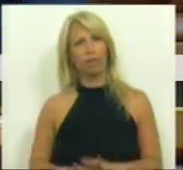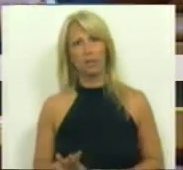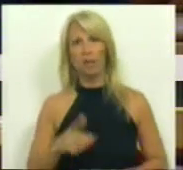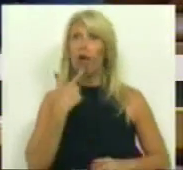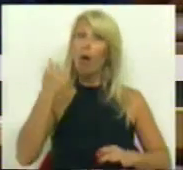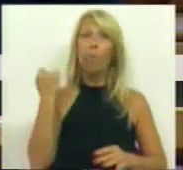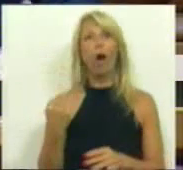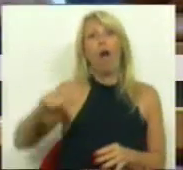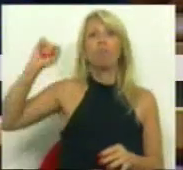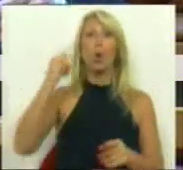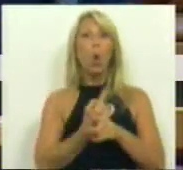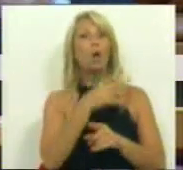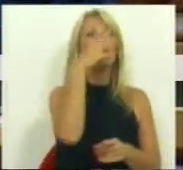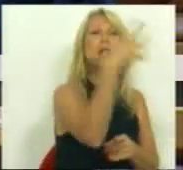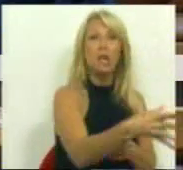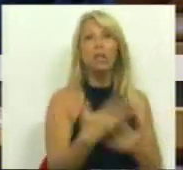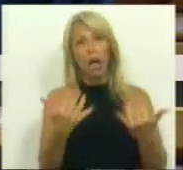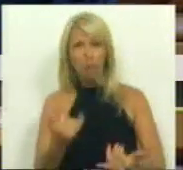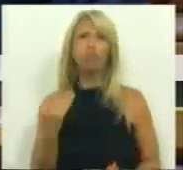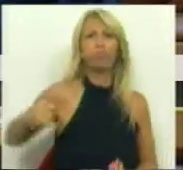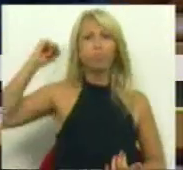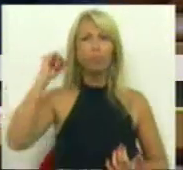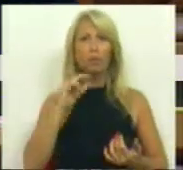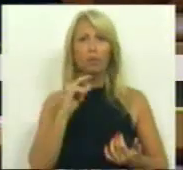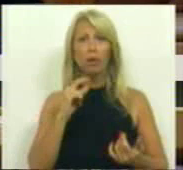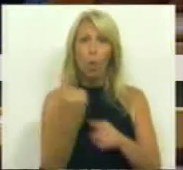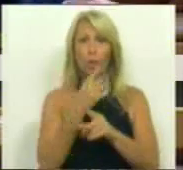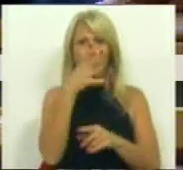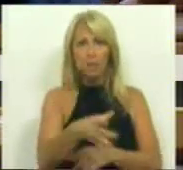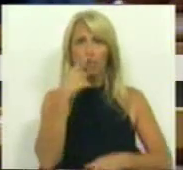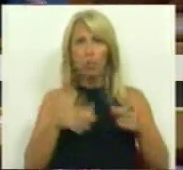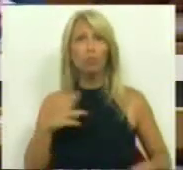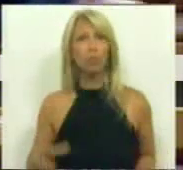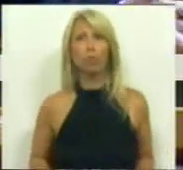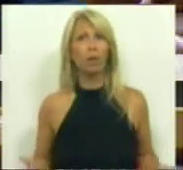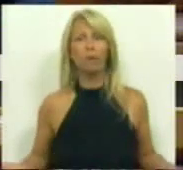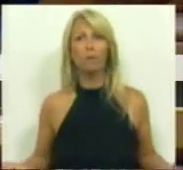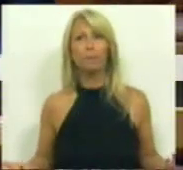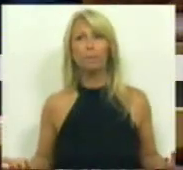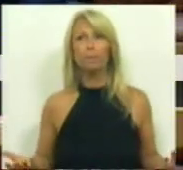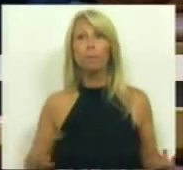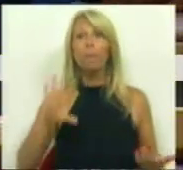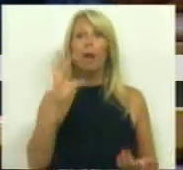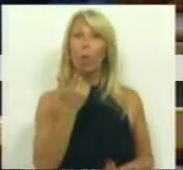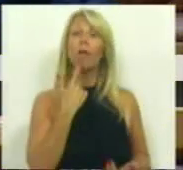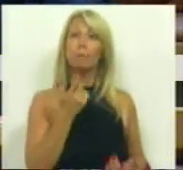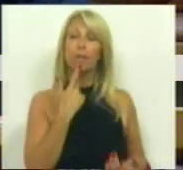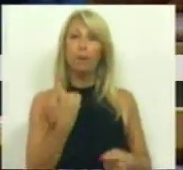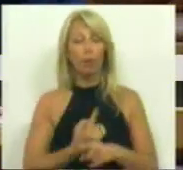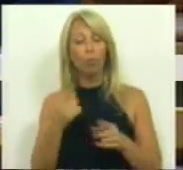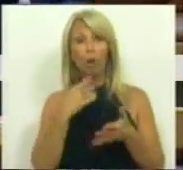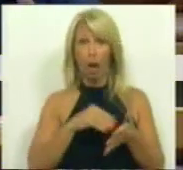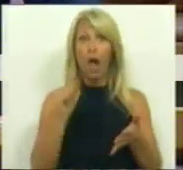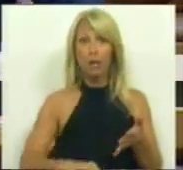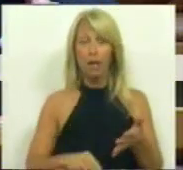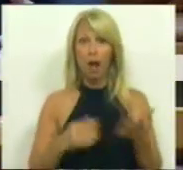podem violar a palavra dada aos portugueses. Quando se aperceberam, porque assinaram o memorando da